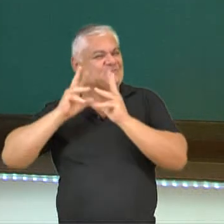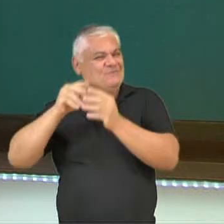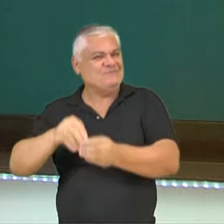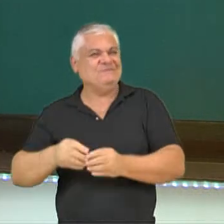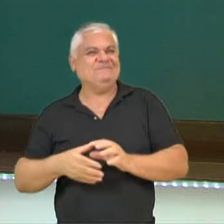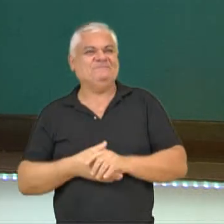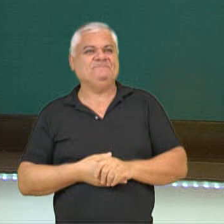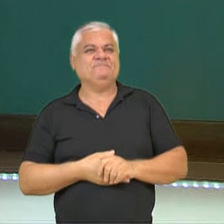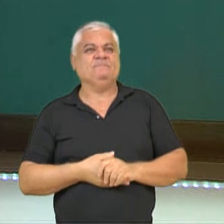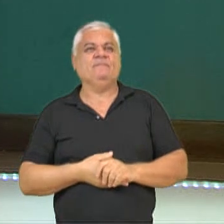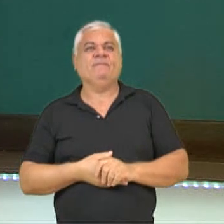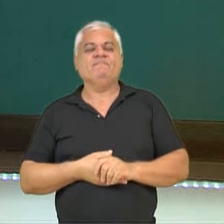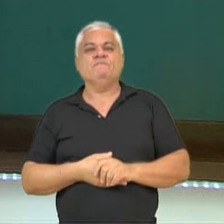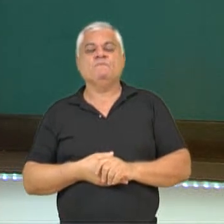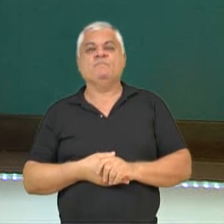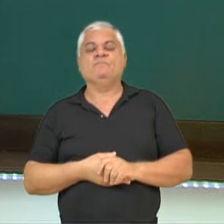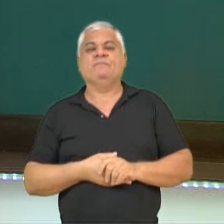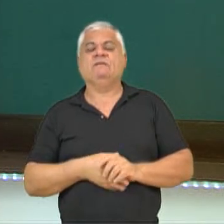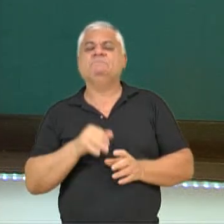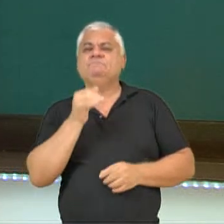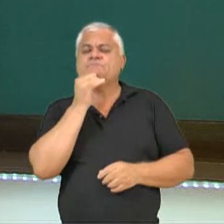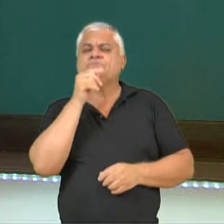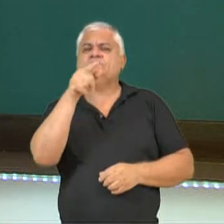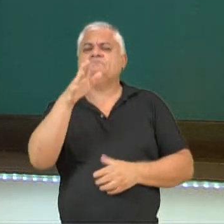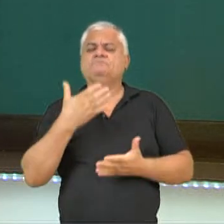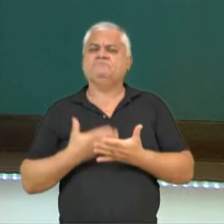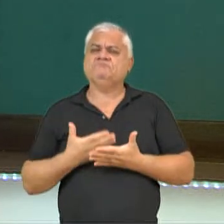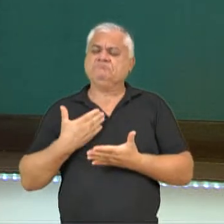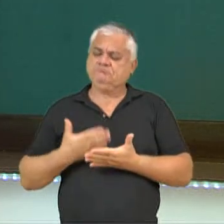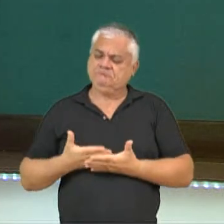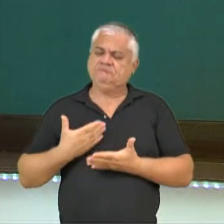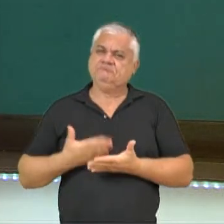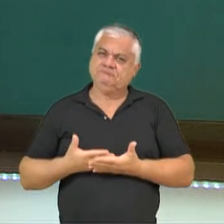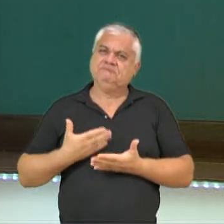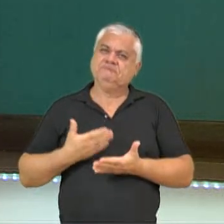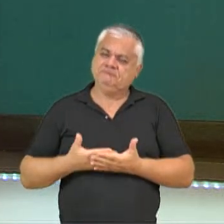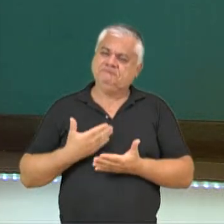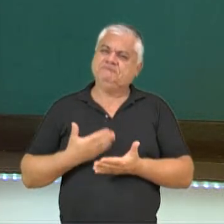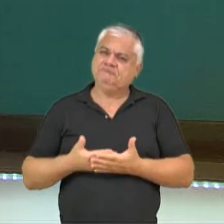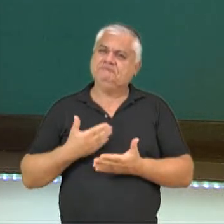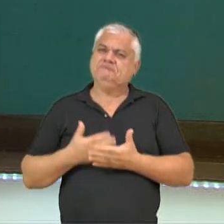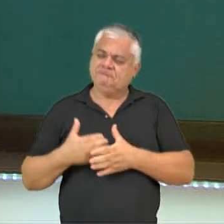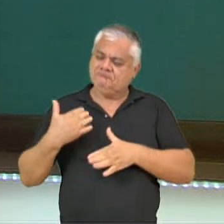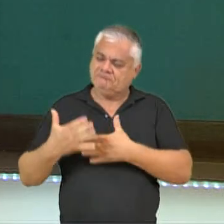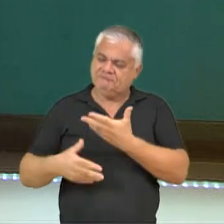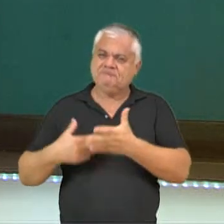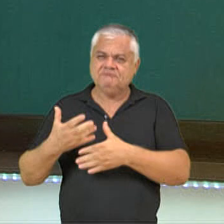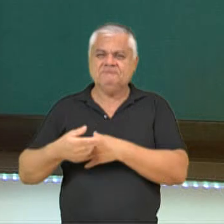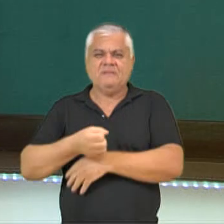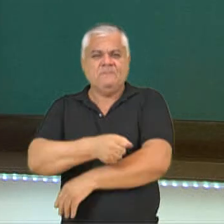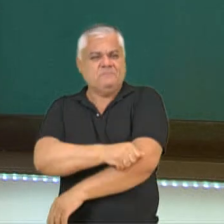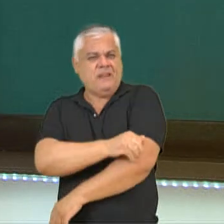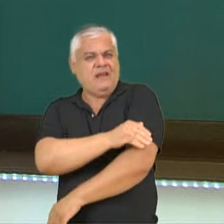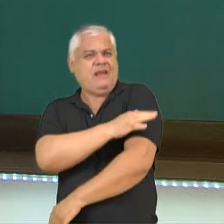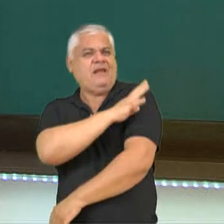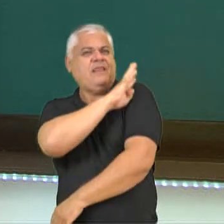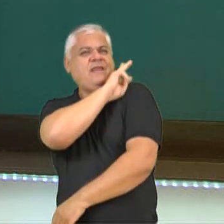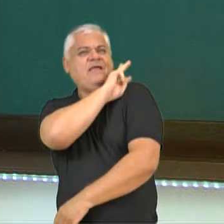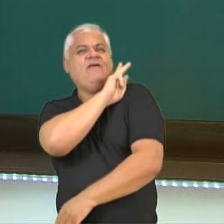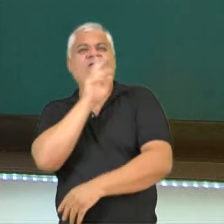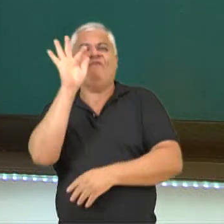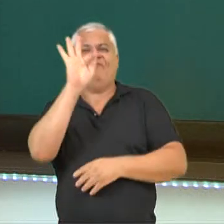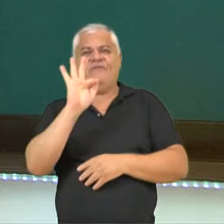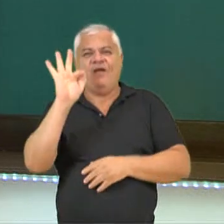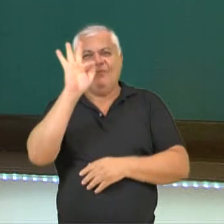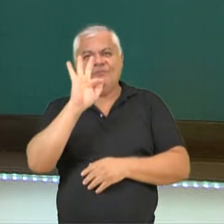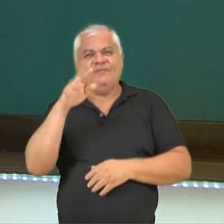isso. Ao longo da sua vida acadêmica, na escola, na faculdade, em cursos, você pode e vai se deparar